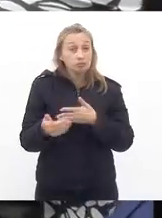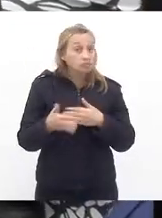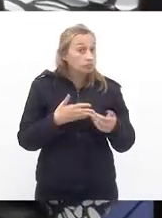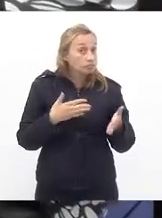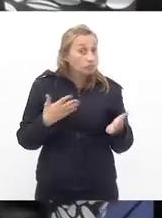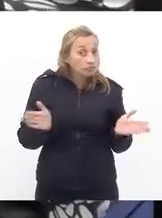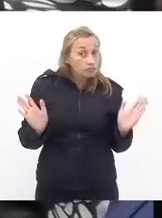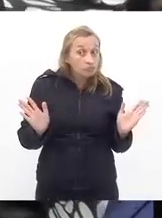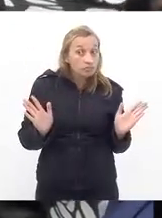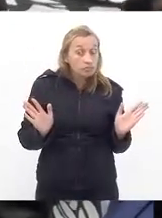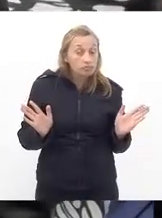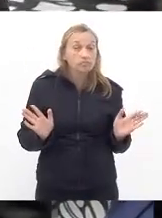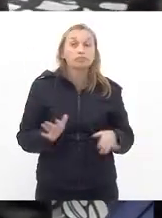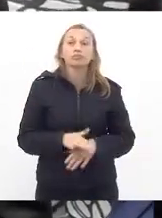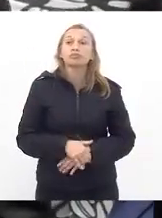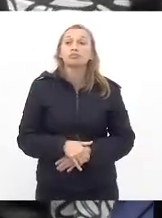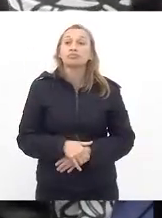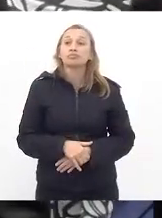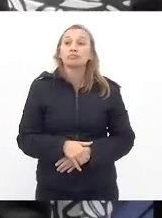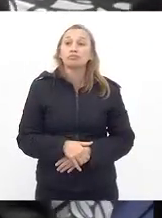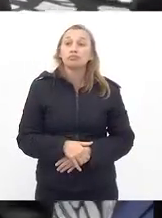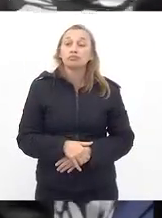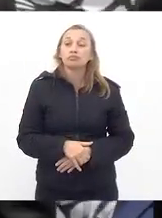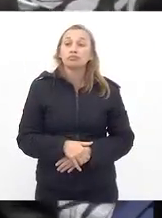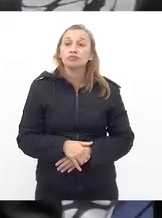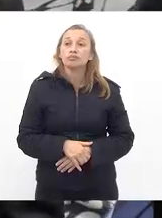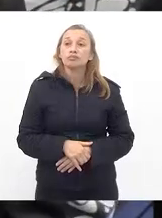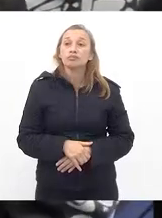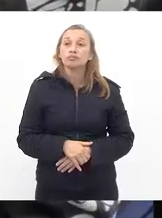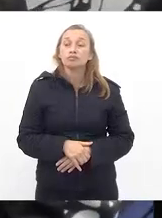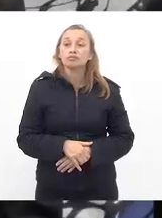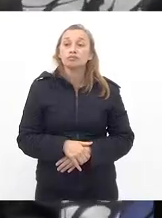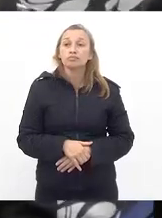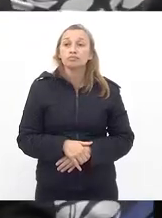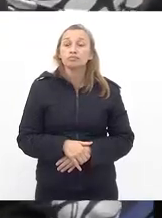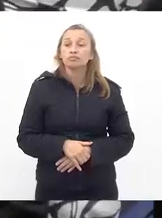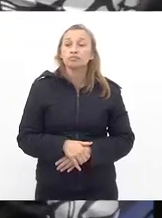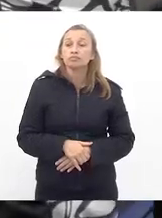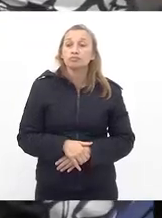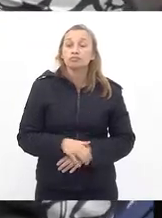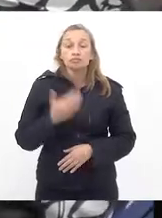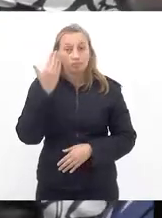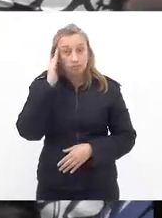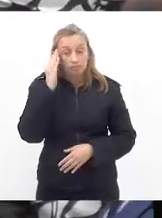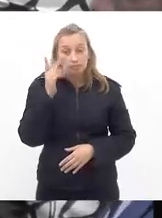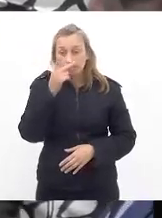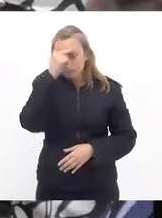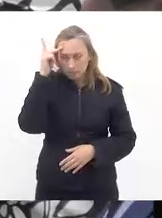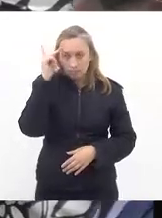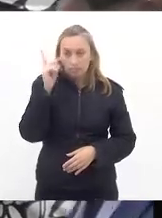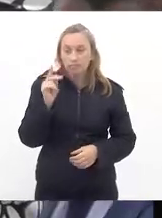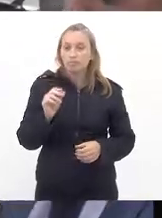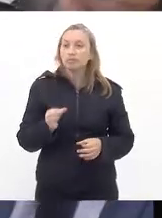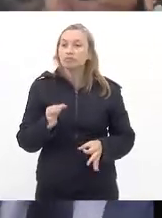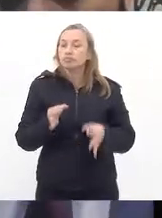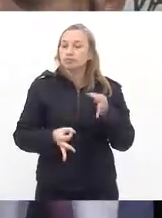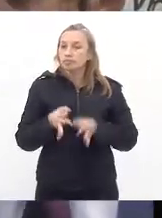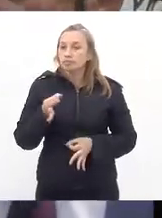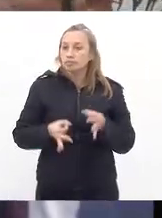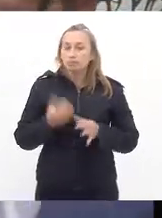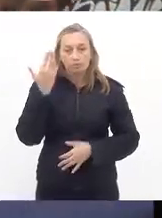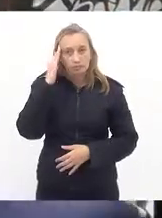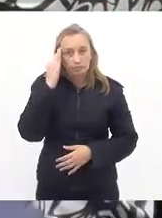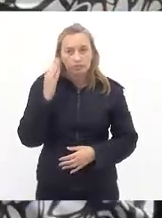juízo em Qualquer que seja o juízo que as pessoas façam é do Poder Judiciário de modo geral